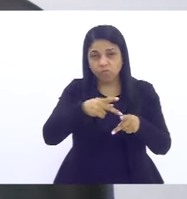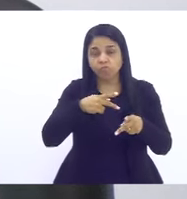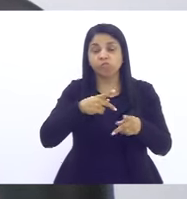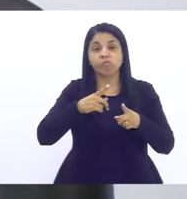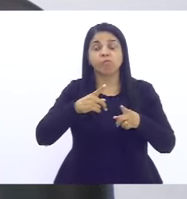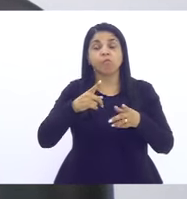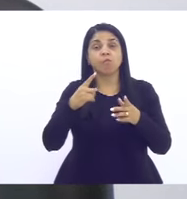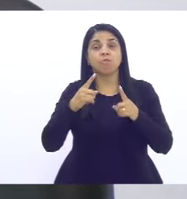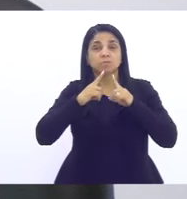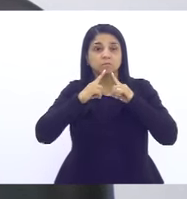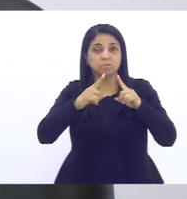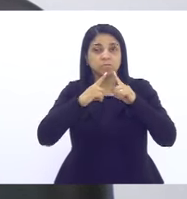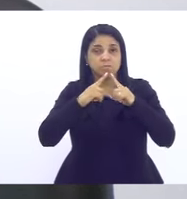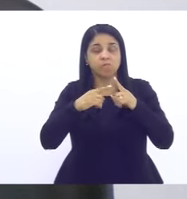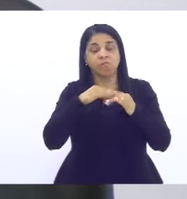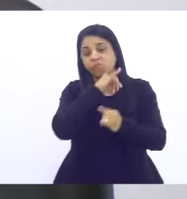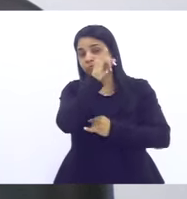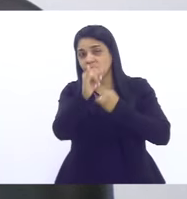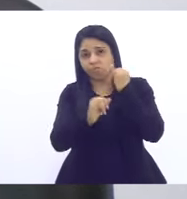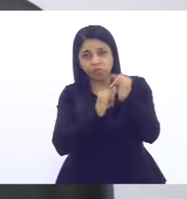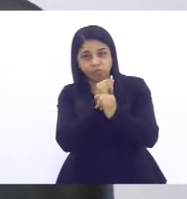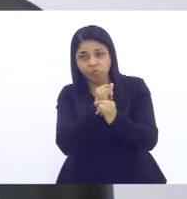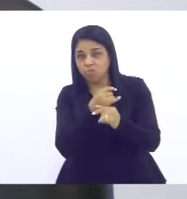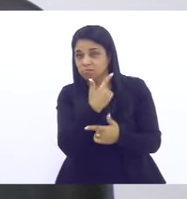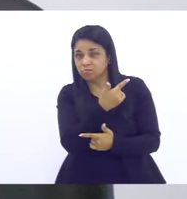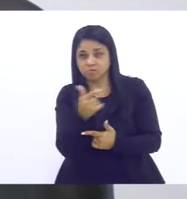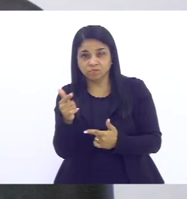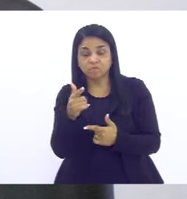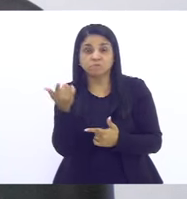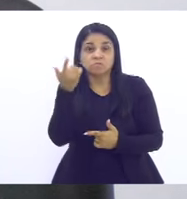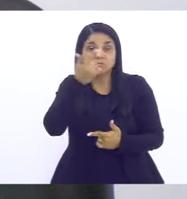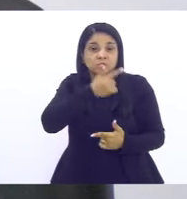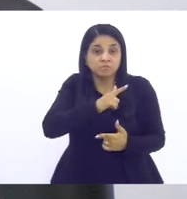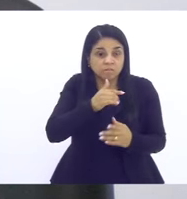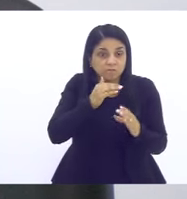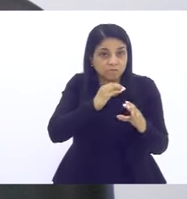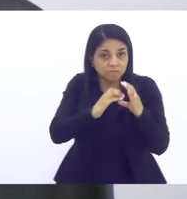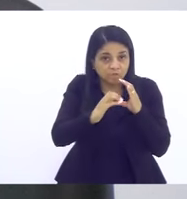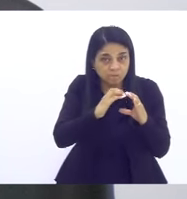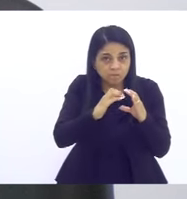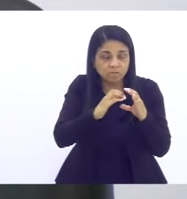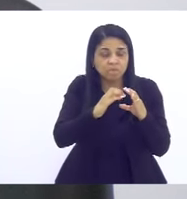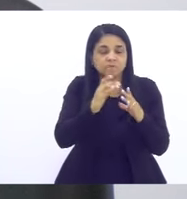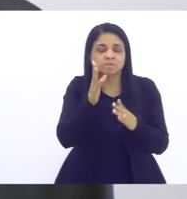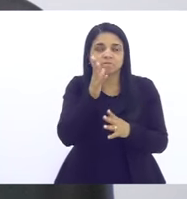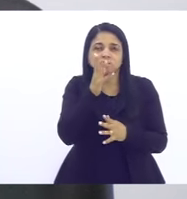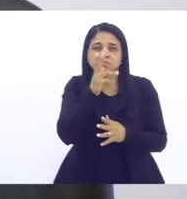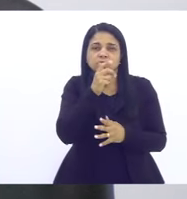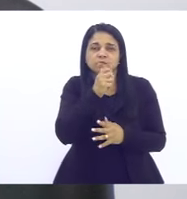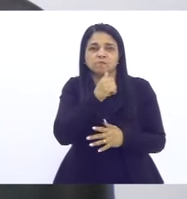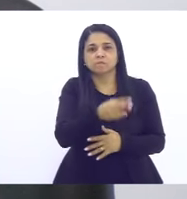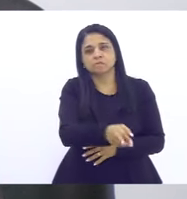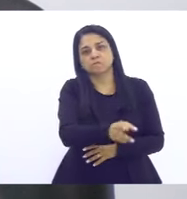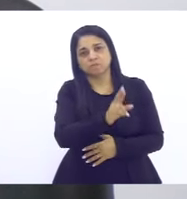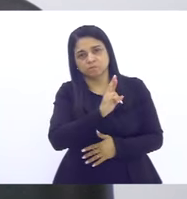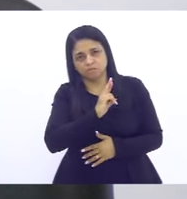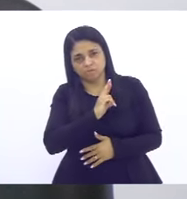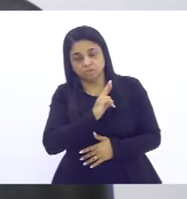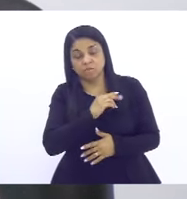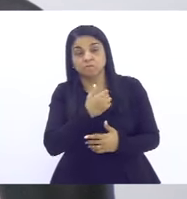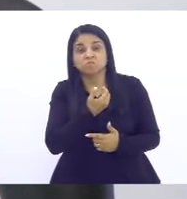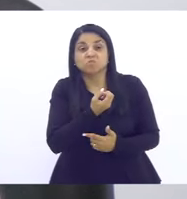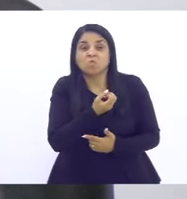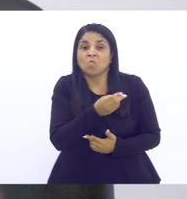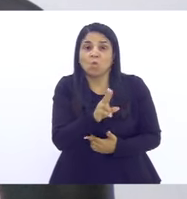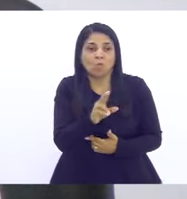né, sem internet, e quando conseguia algum canal de comunicação, a demora de resposta ou a ausência